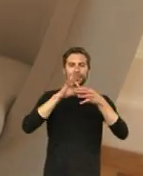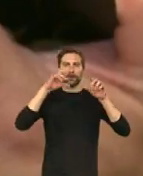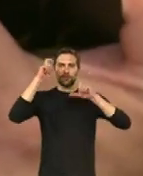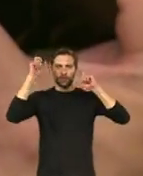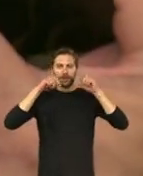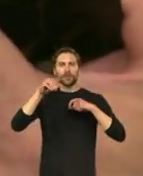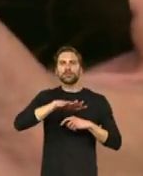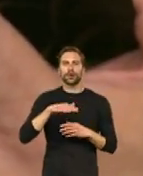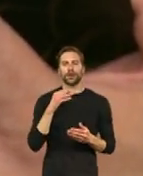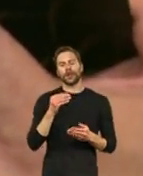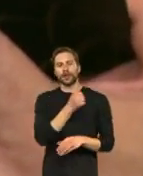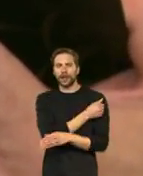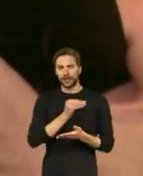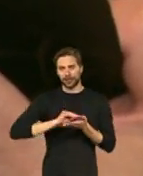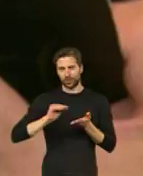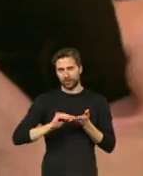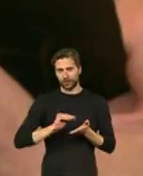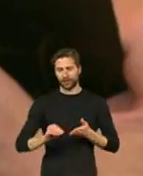Escrita.